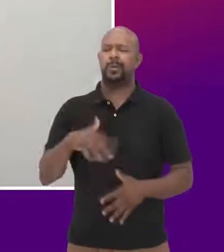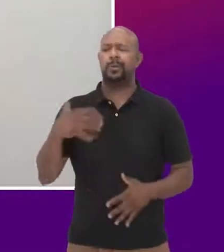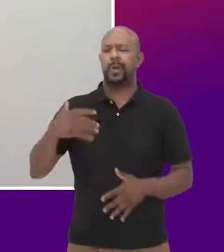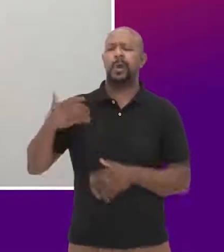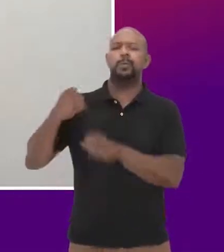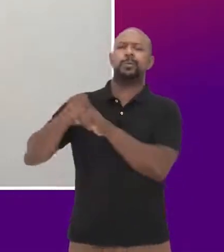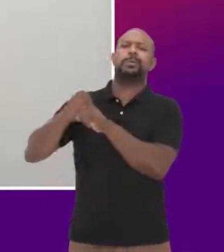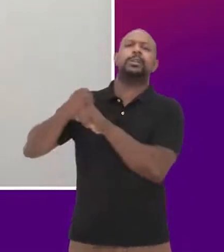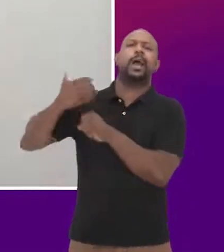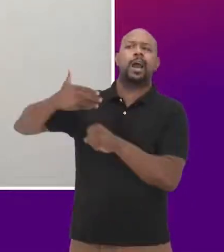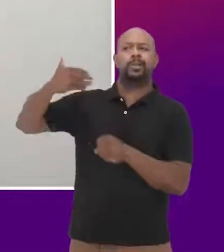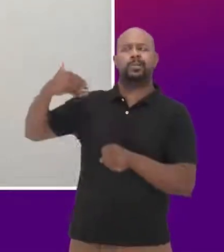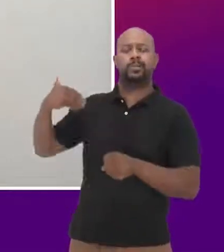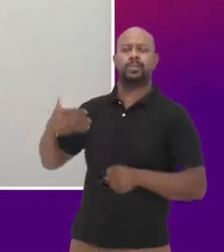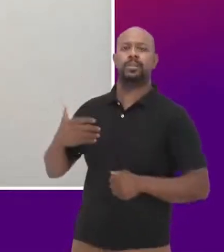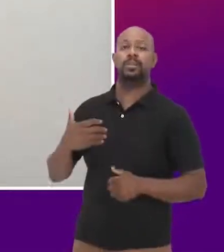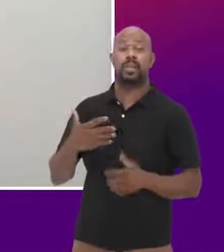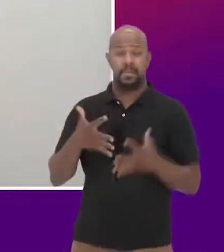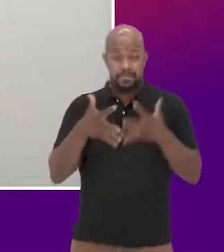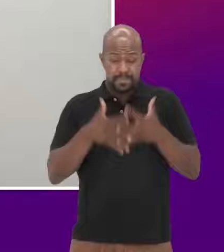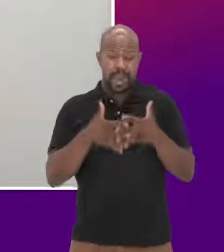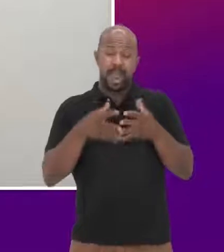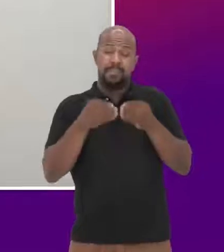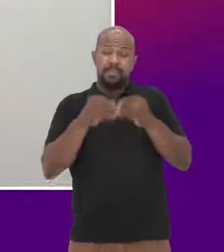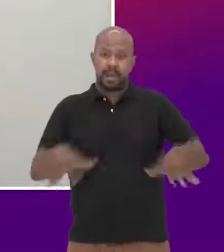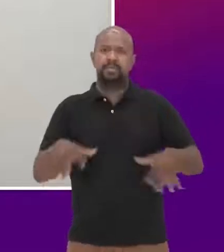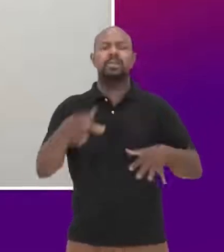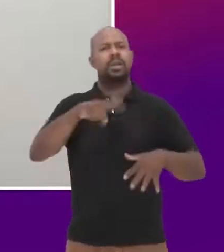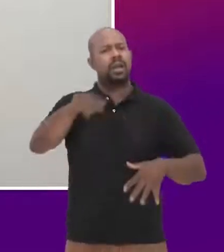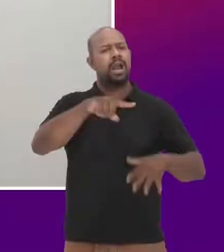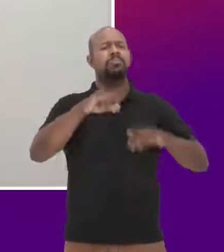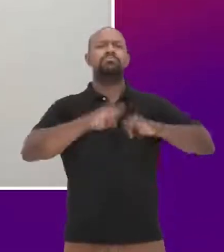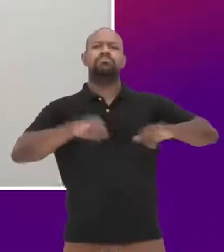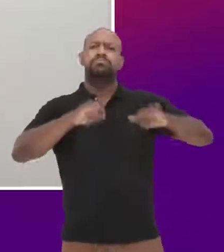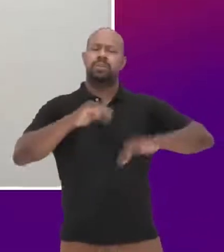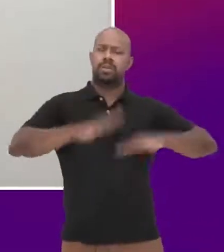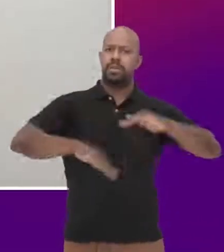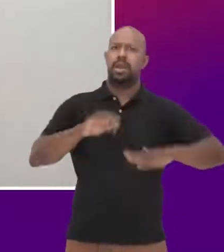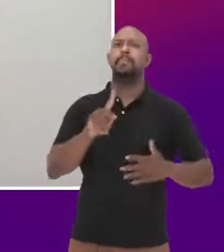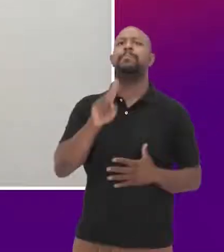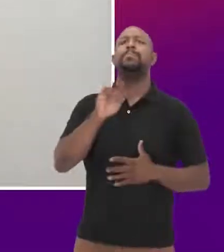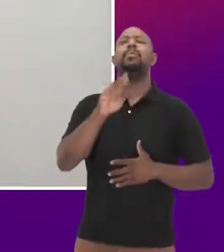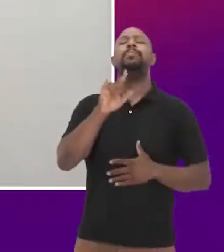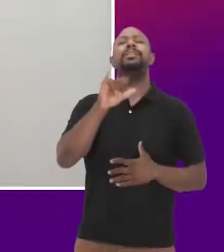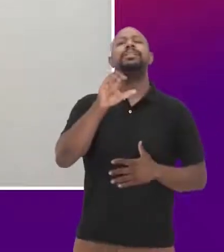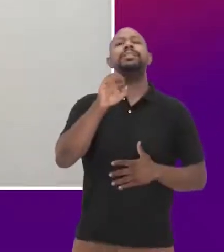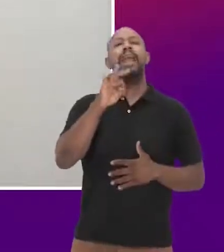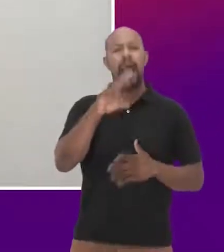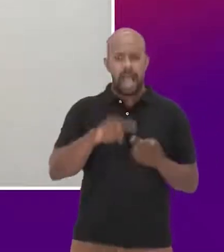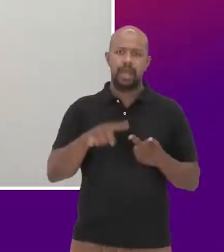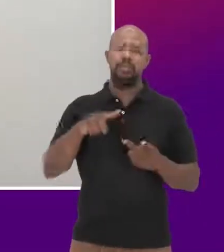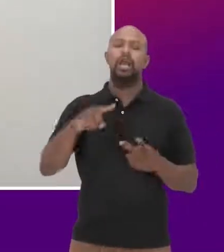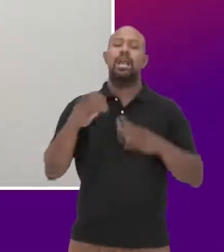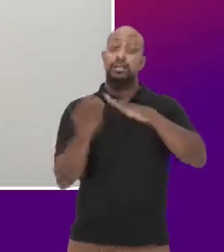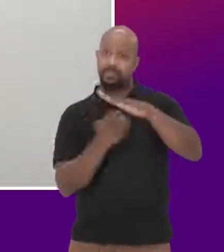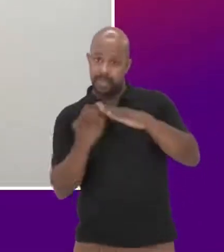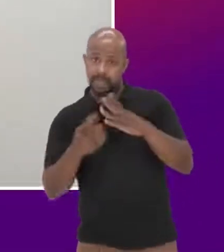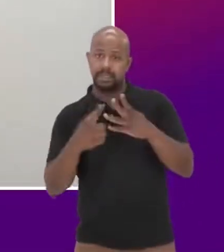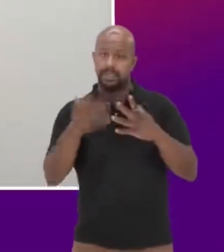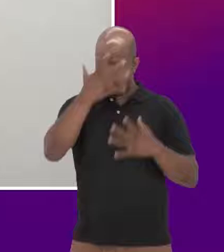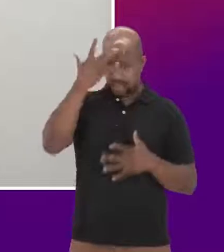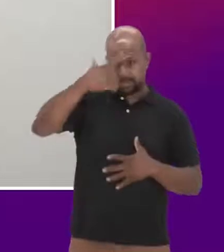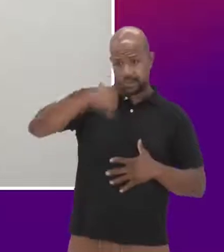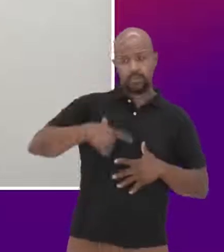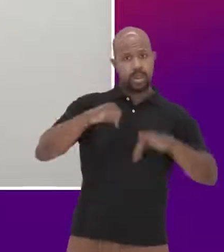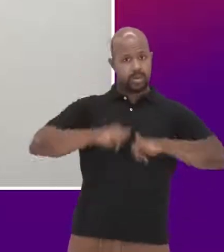anos, que prejudicou muito os publicitários, as agências e os anunciantes.